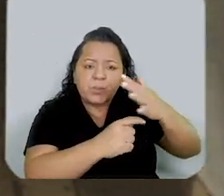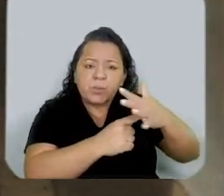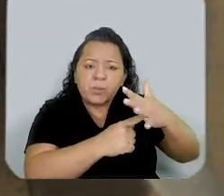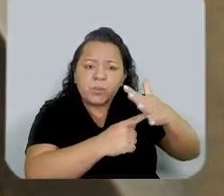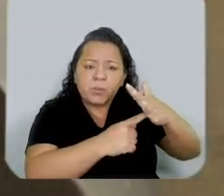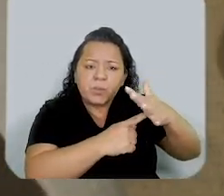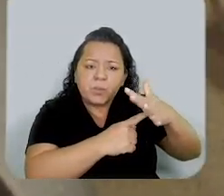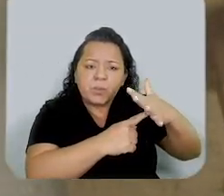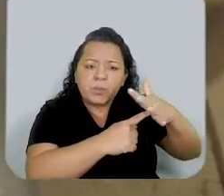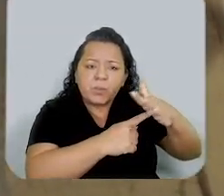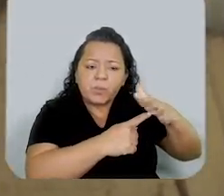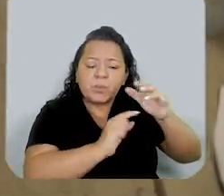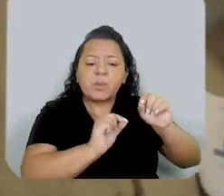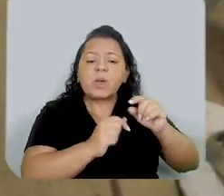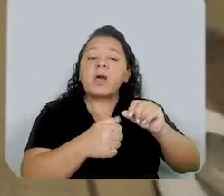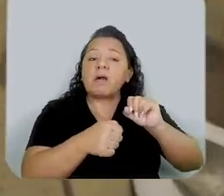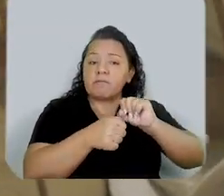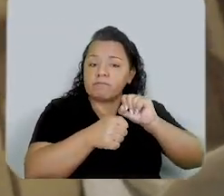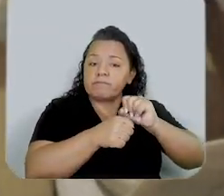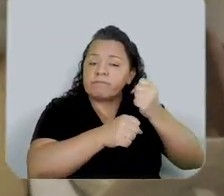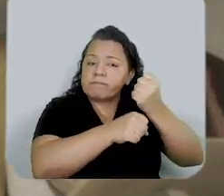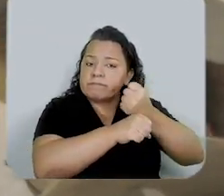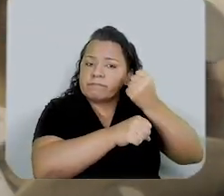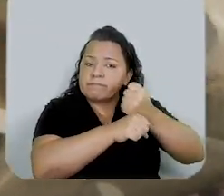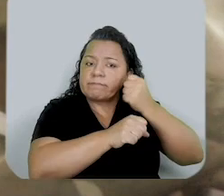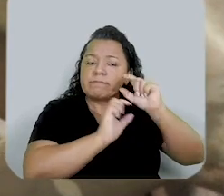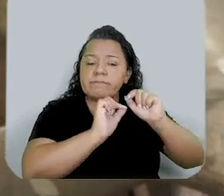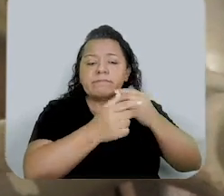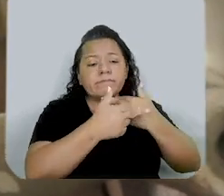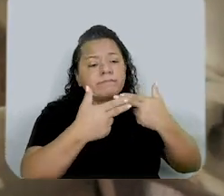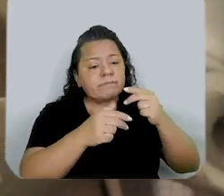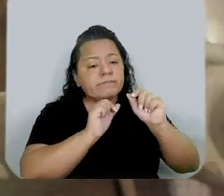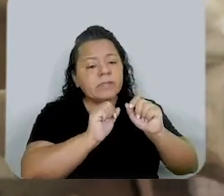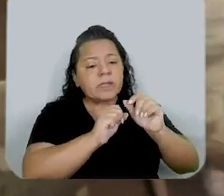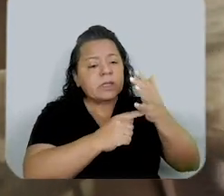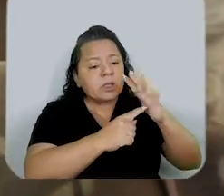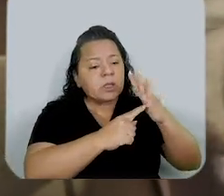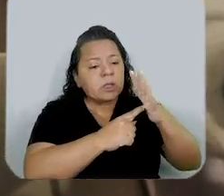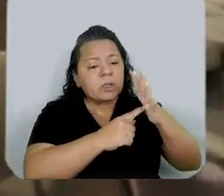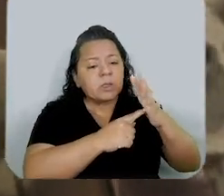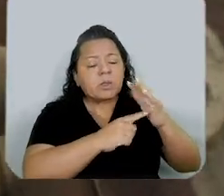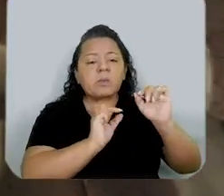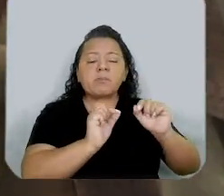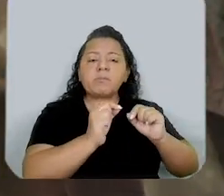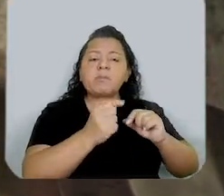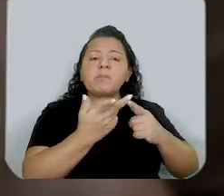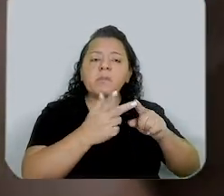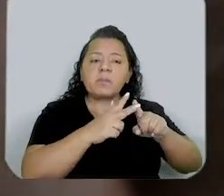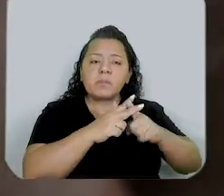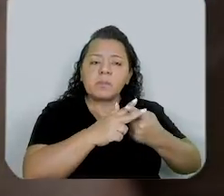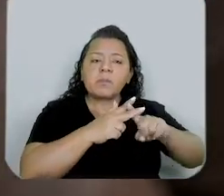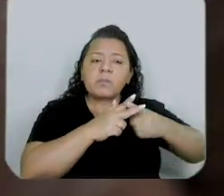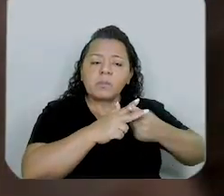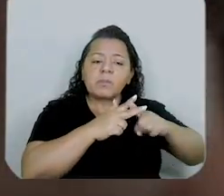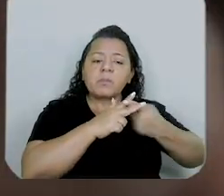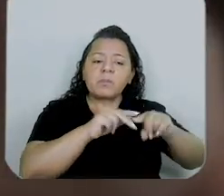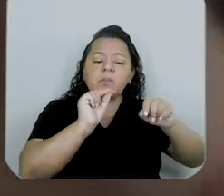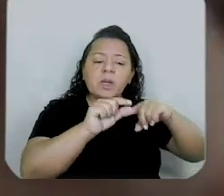outras peças, como placas e etc. E também fabricava hélices, porque não tinha aqui na região, não